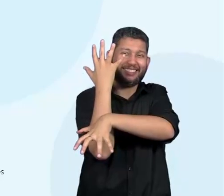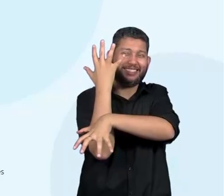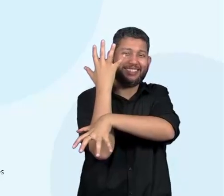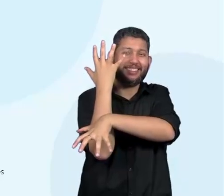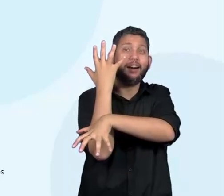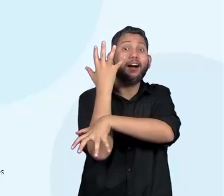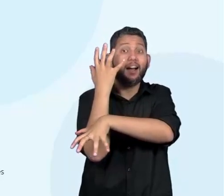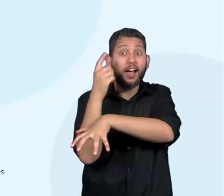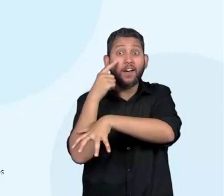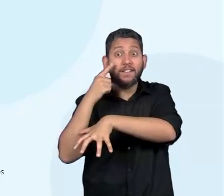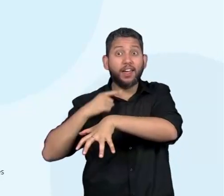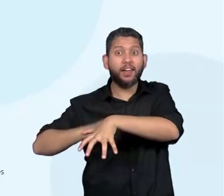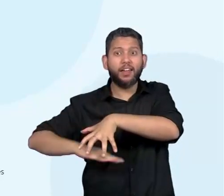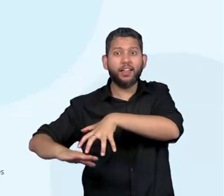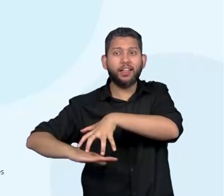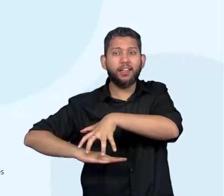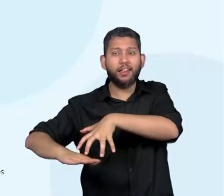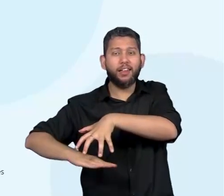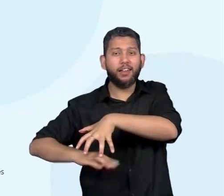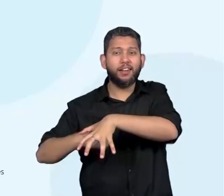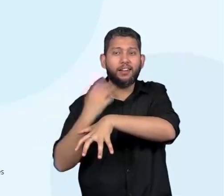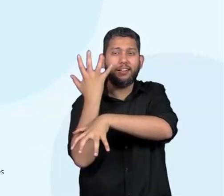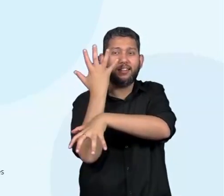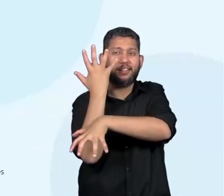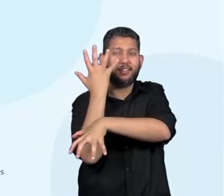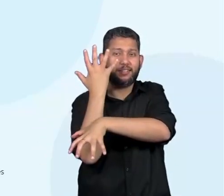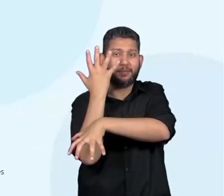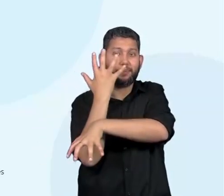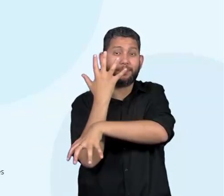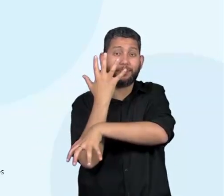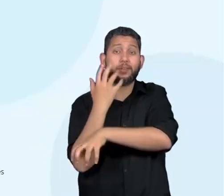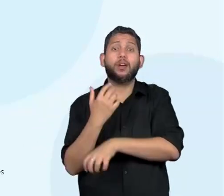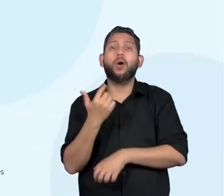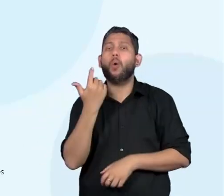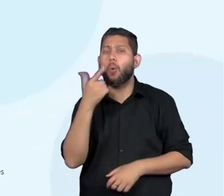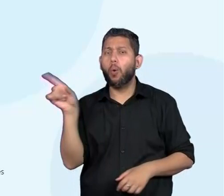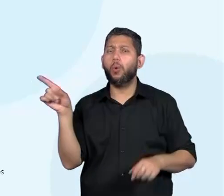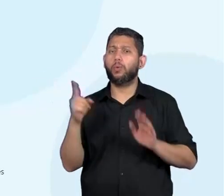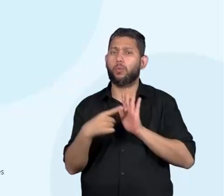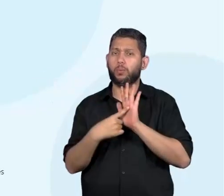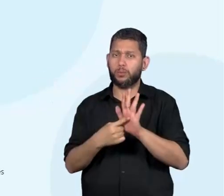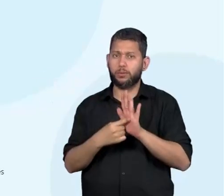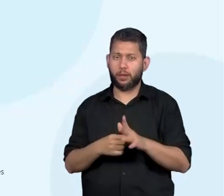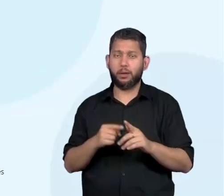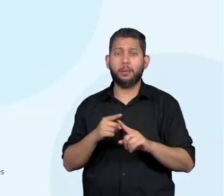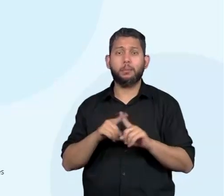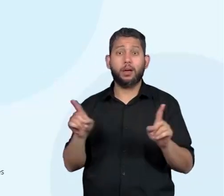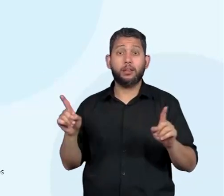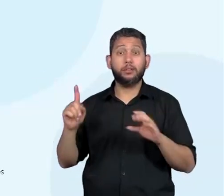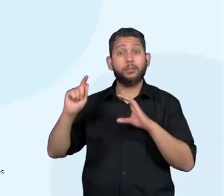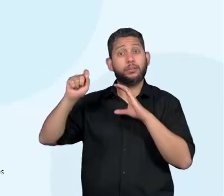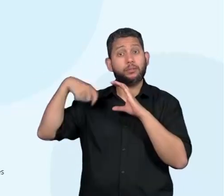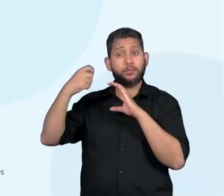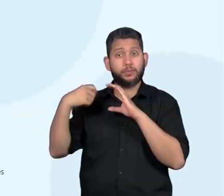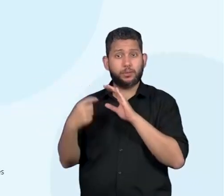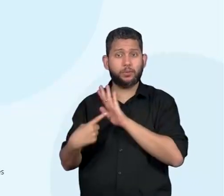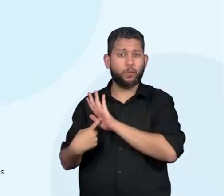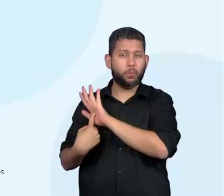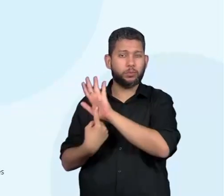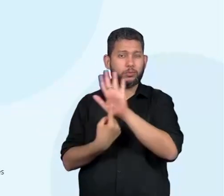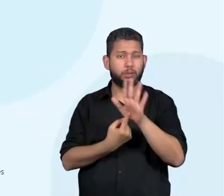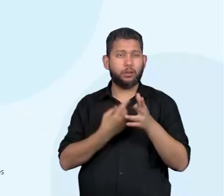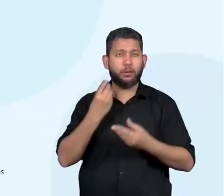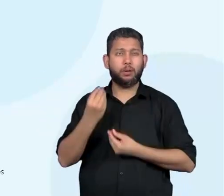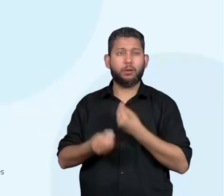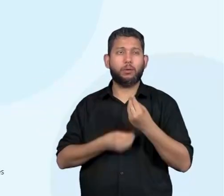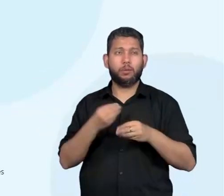solo. Isso, está visível ali, não é? Mas antes de eu mostrar as demais, Pro, eu vou pedir para o oráculo soltar para nós... um vídeo